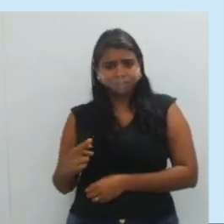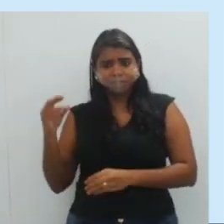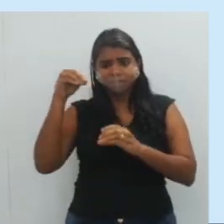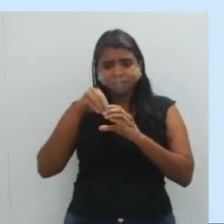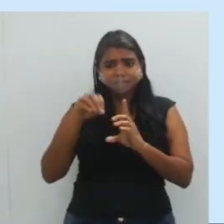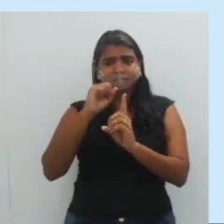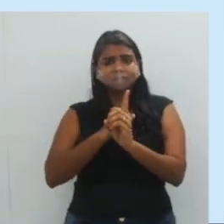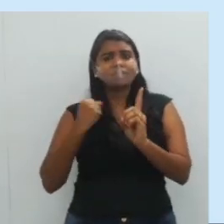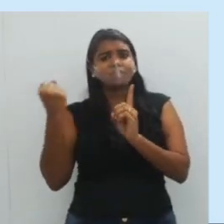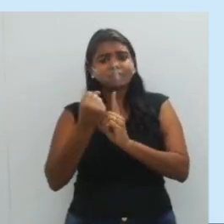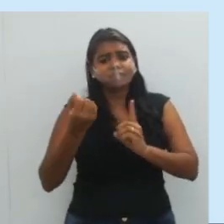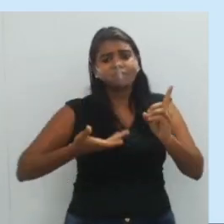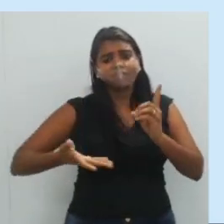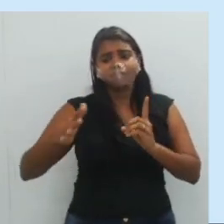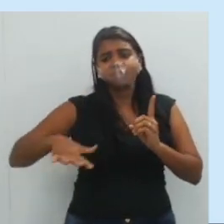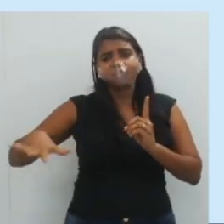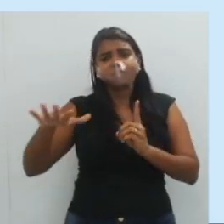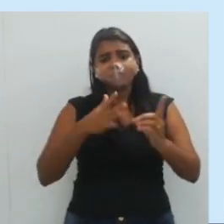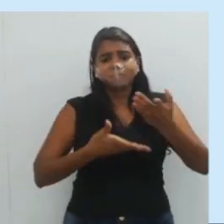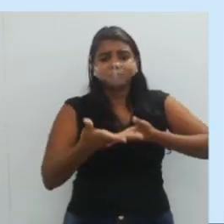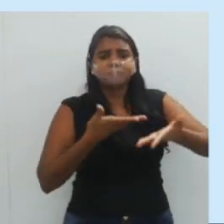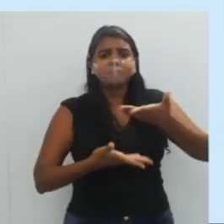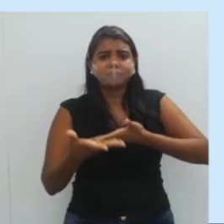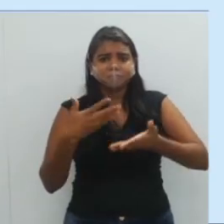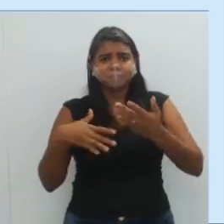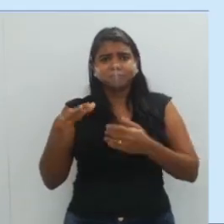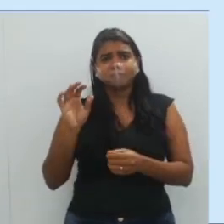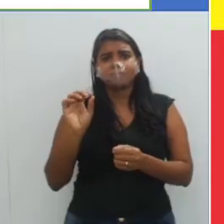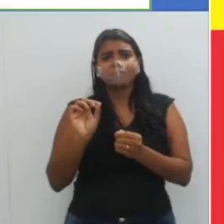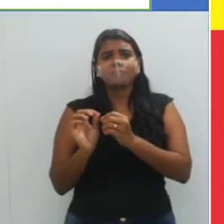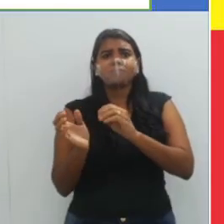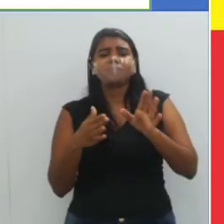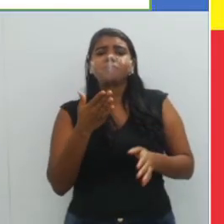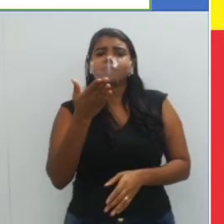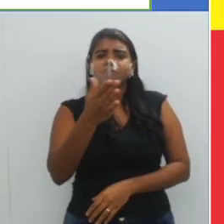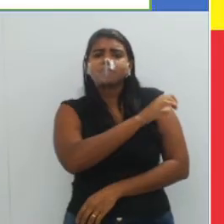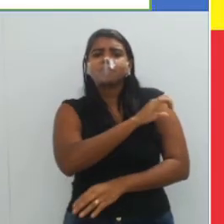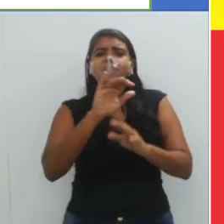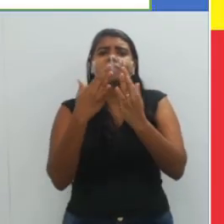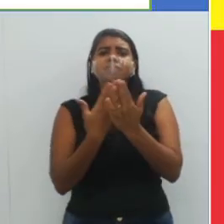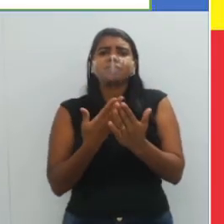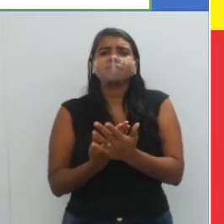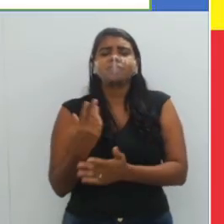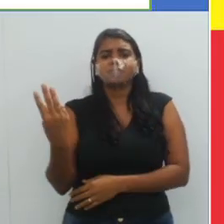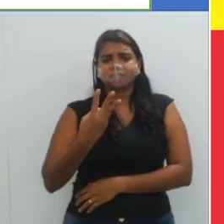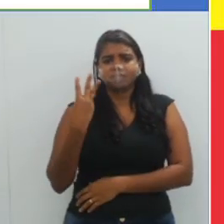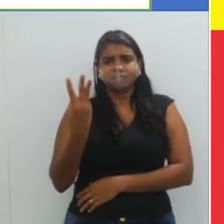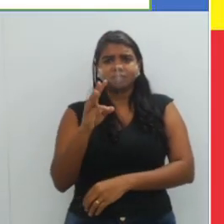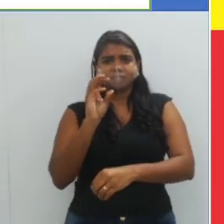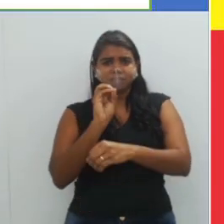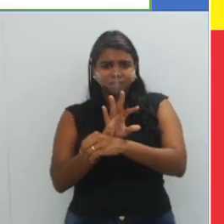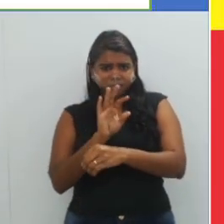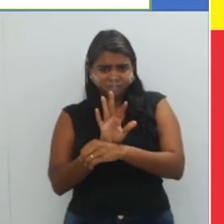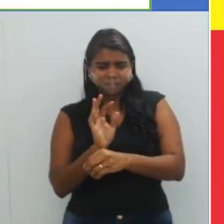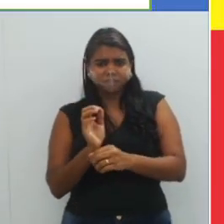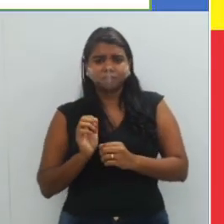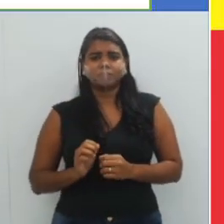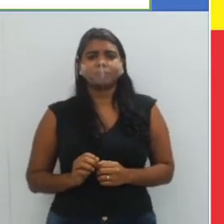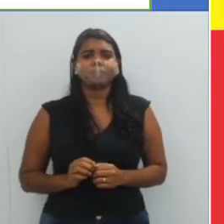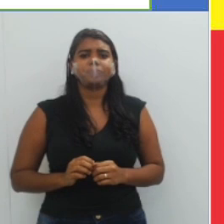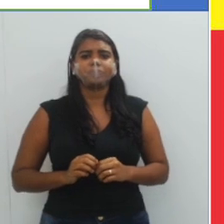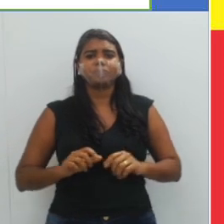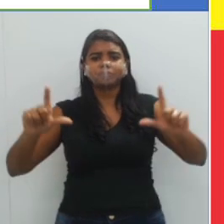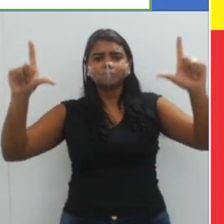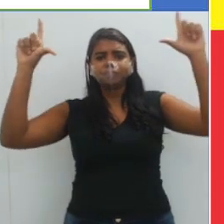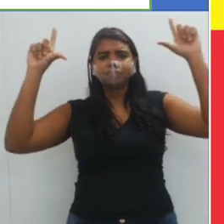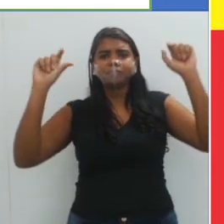dessa sociedade plural, que se faz e que é plural. Então, estudante, essas três fotos, essas três fotografias